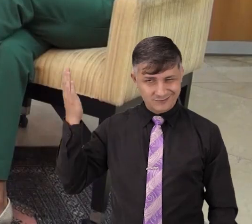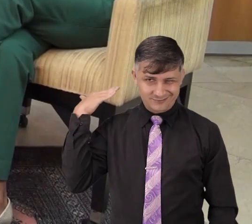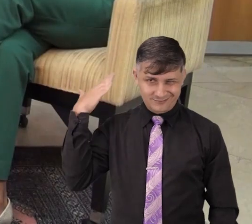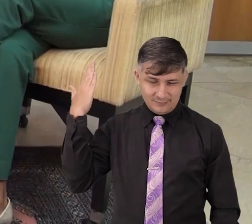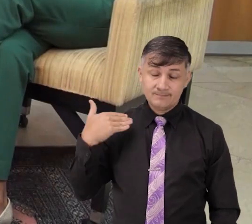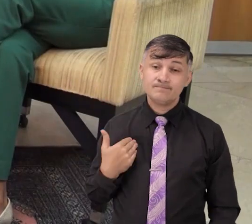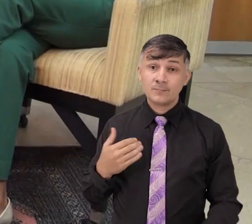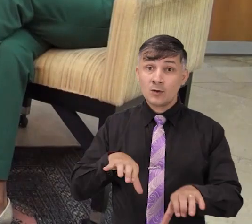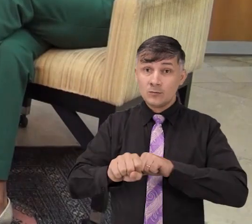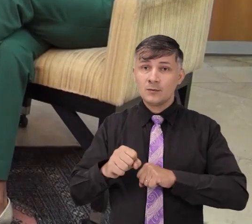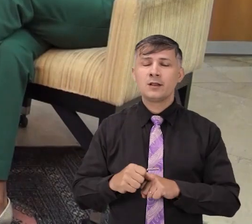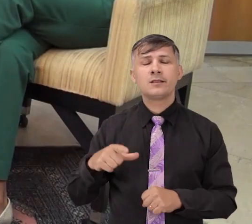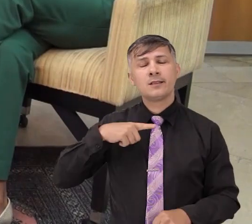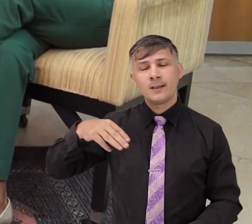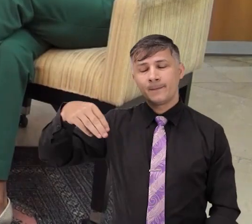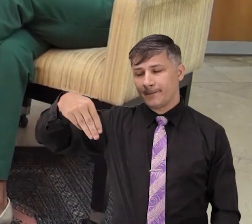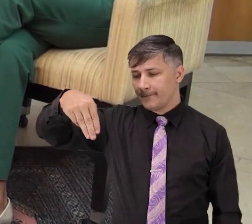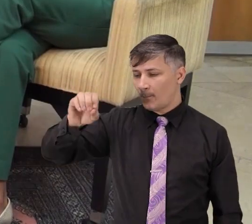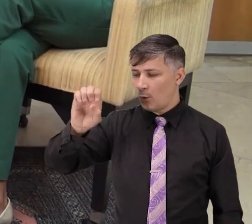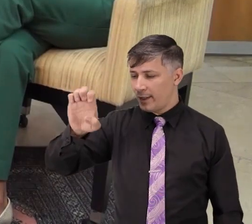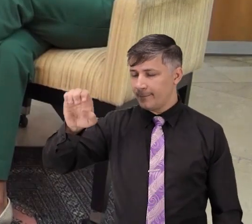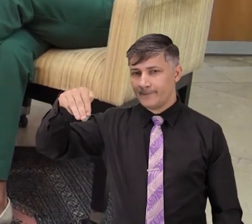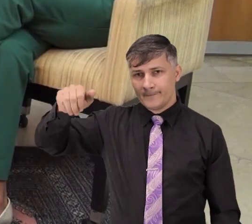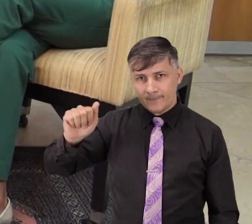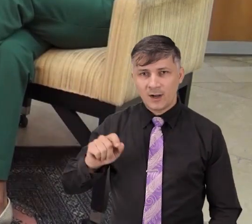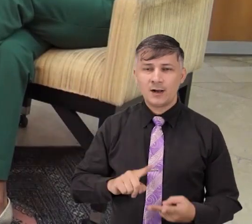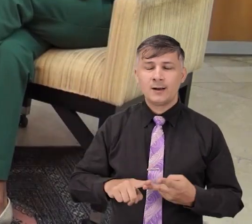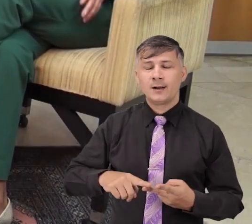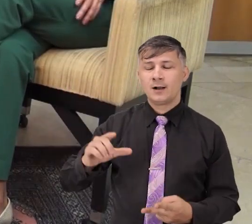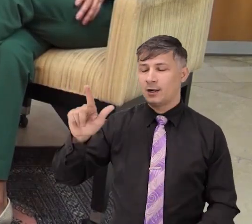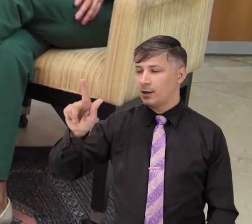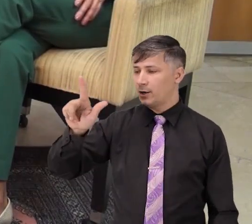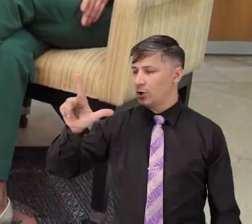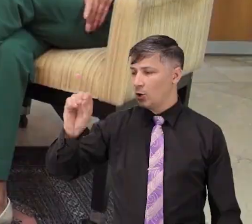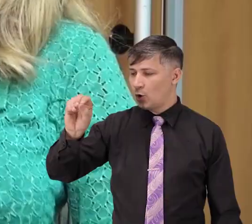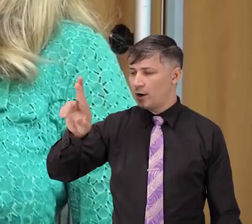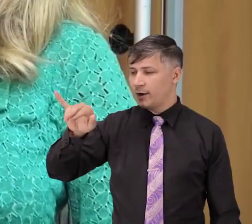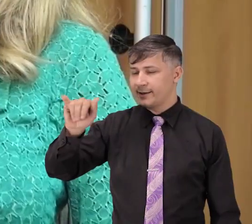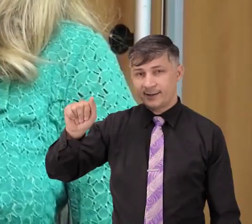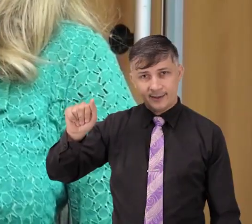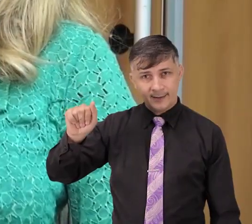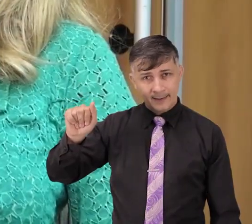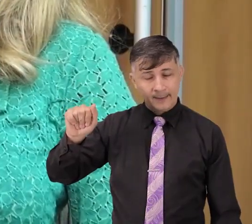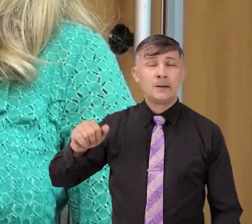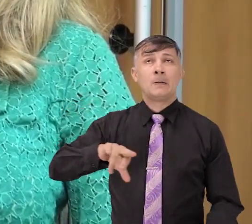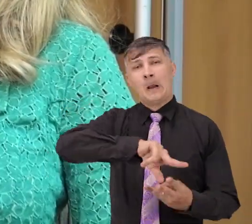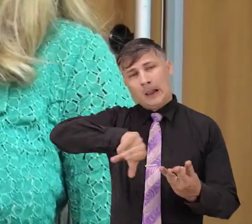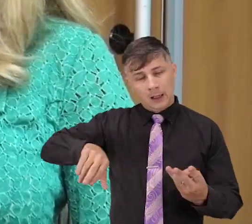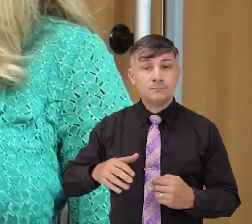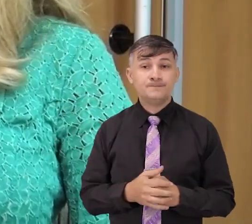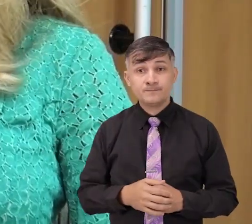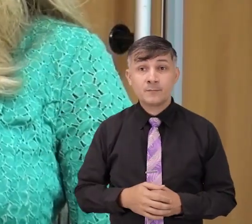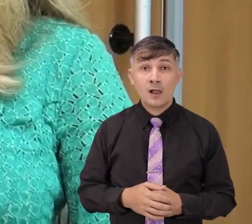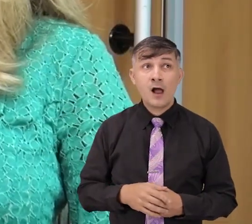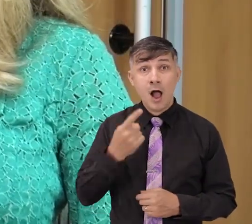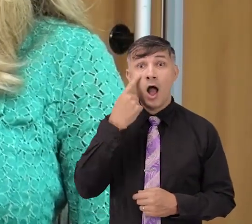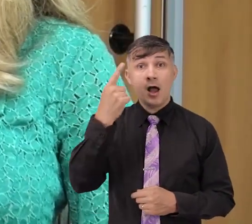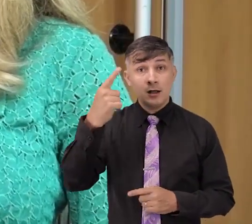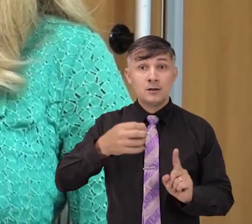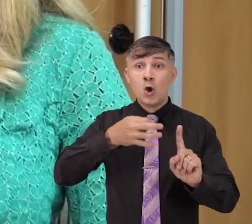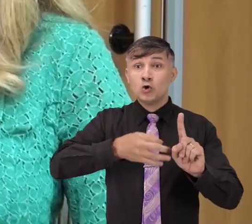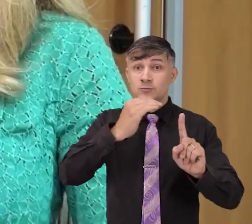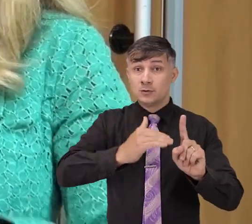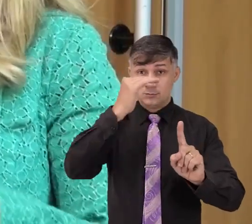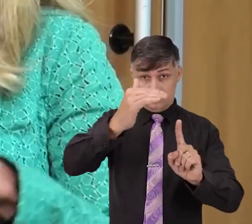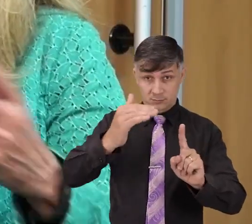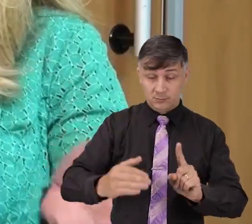Moema Batista, Glória Márcia Persinotto. Aliás, o desembargador Munhoz Pinheiro, que também foi da minha